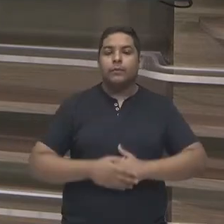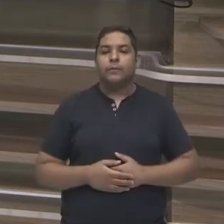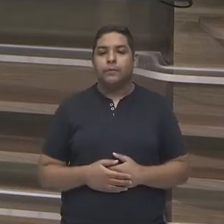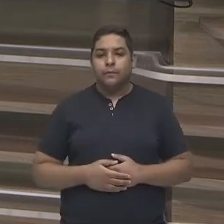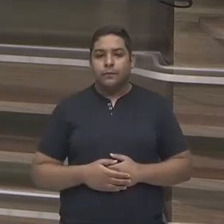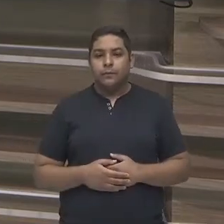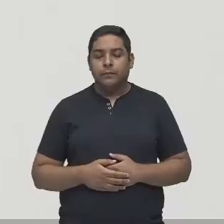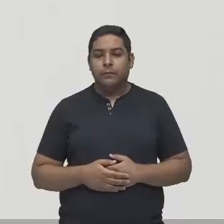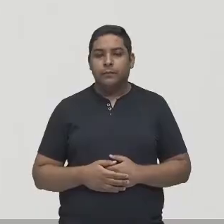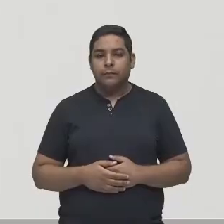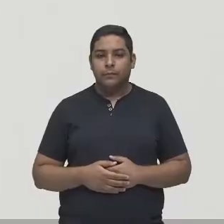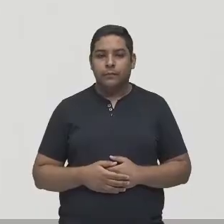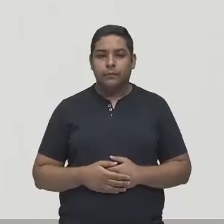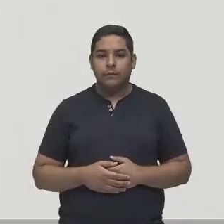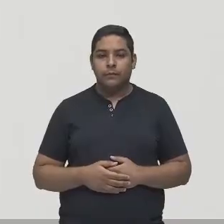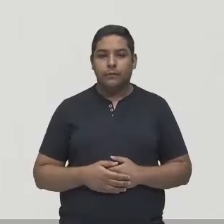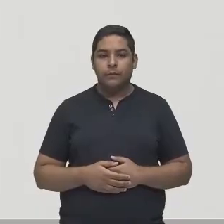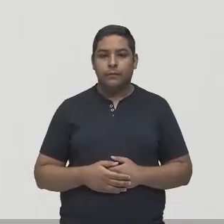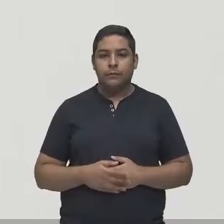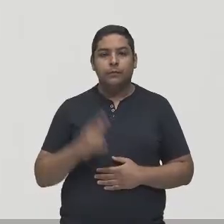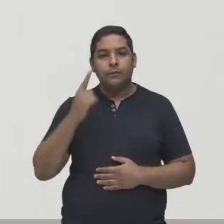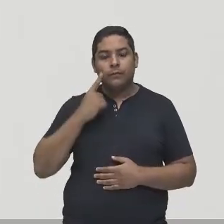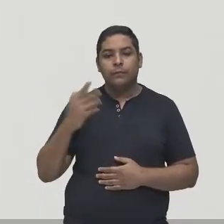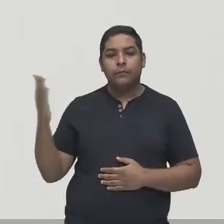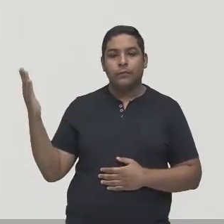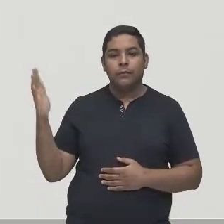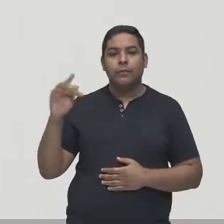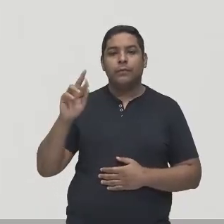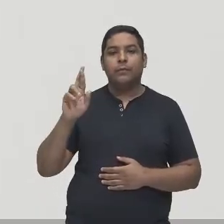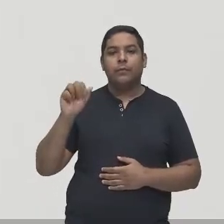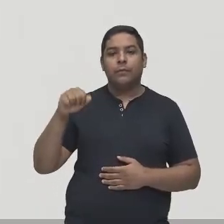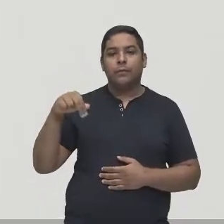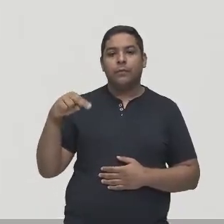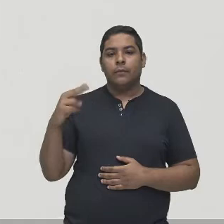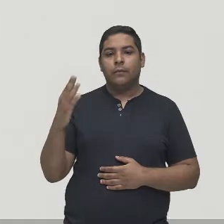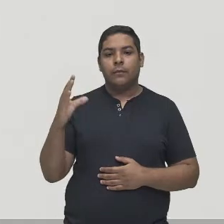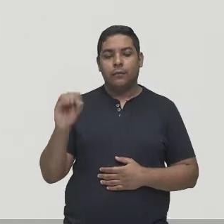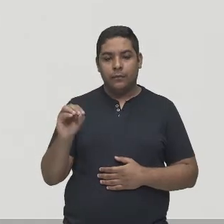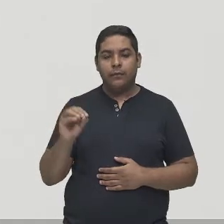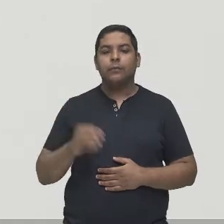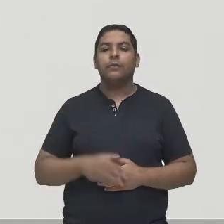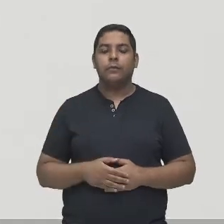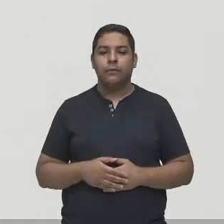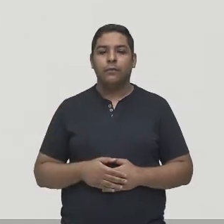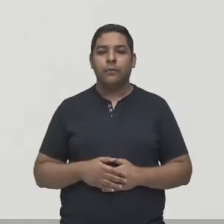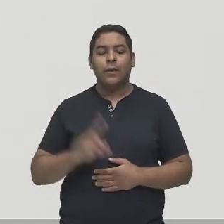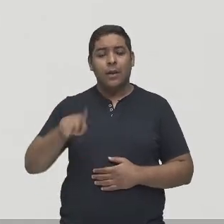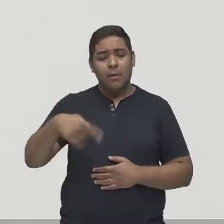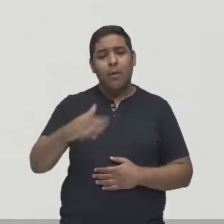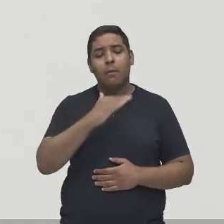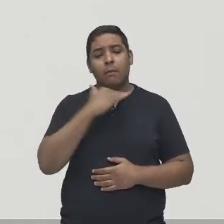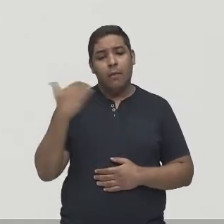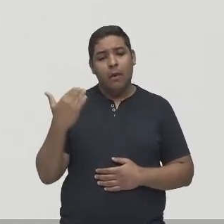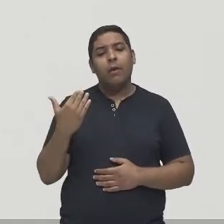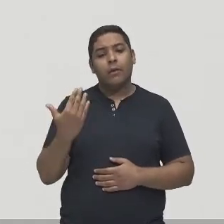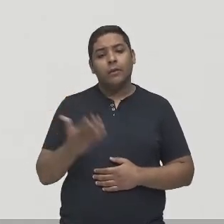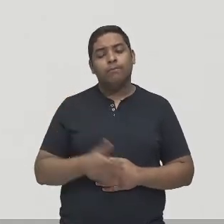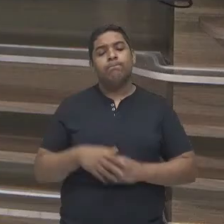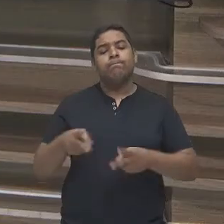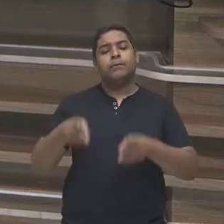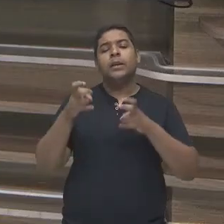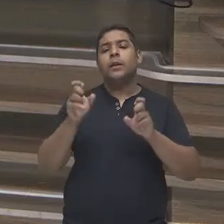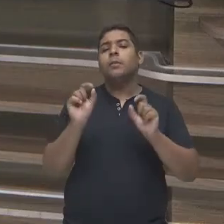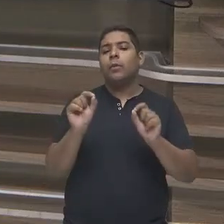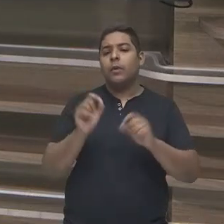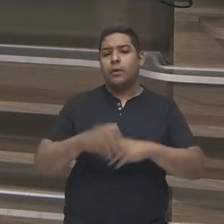Para fechar, trouxe aí para vocês a imagem de Franco. Ele vai sair aí ao poder e logo em seguida ele morre. Então, nós percebemos que o